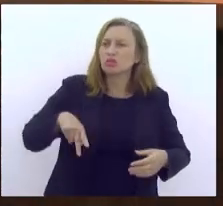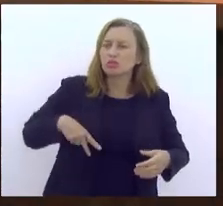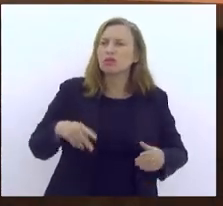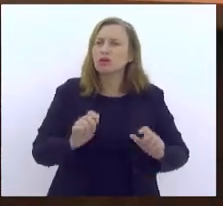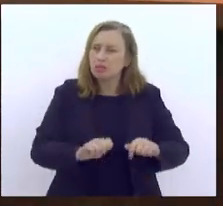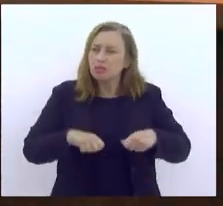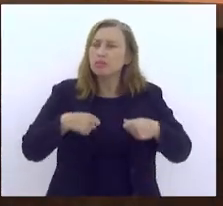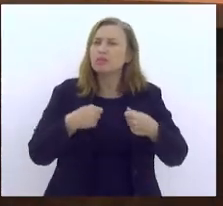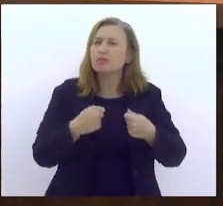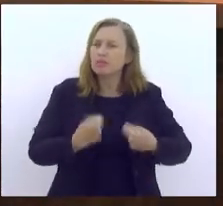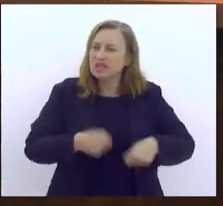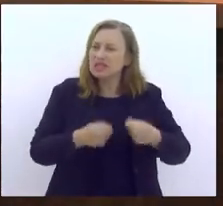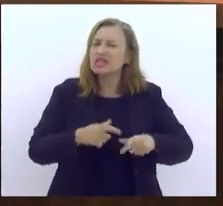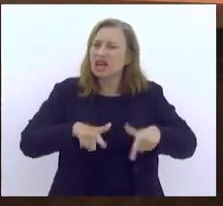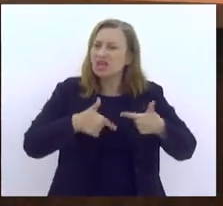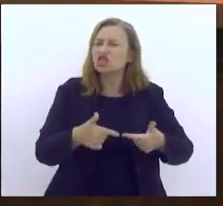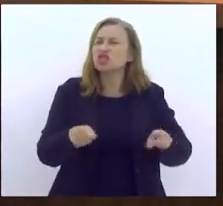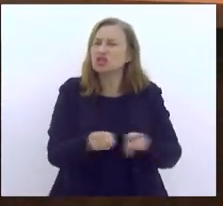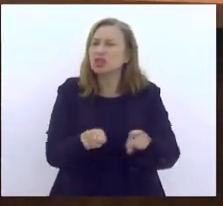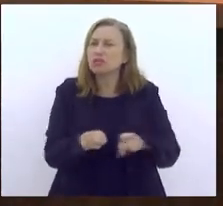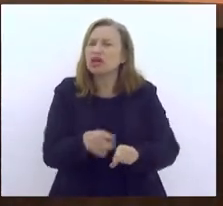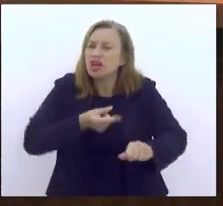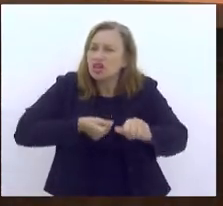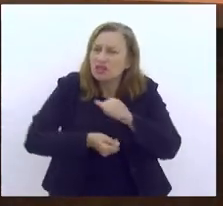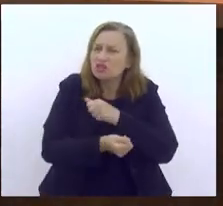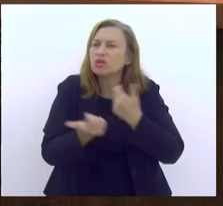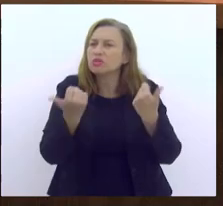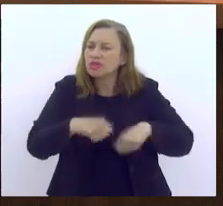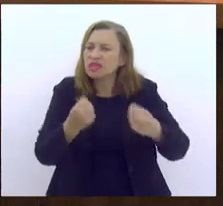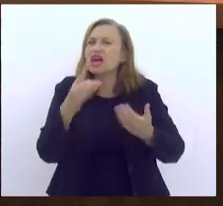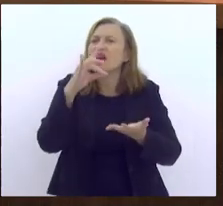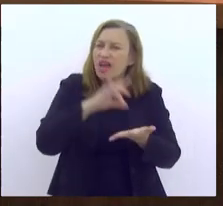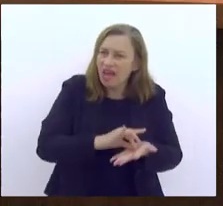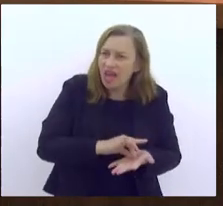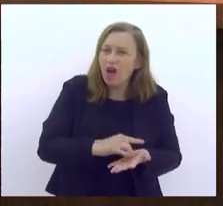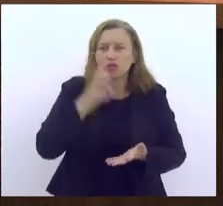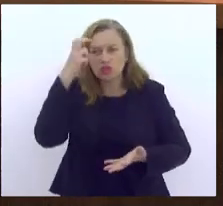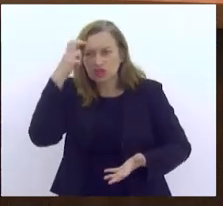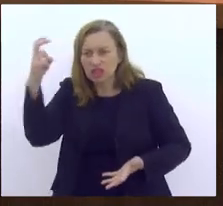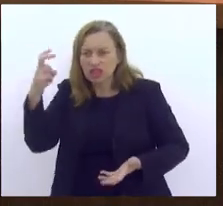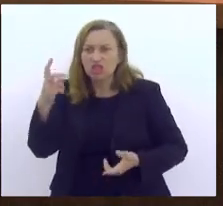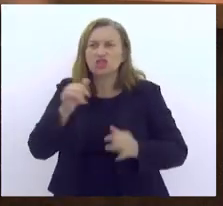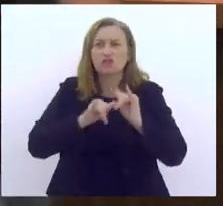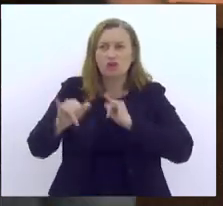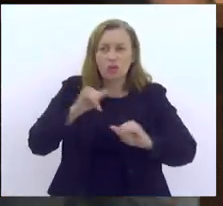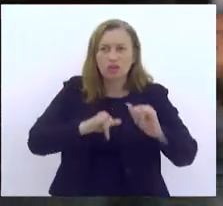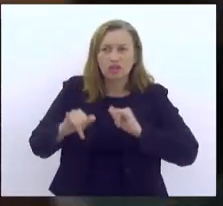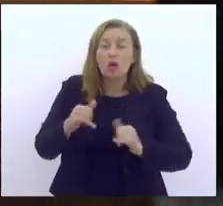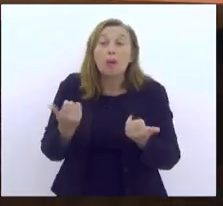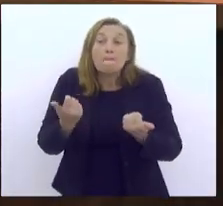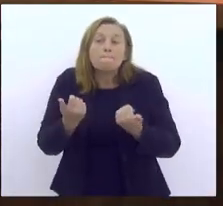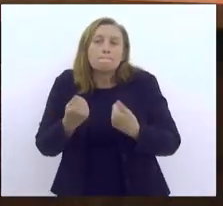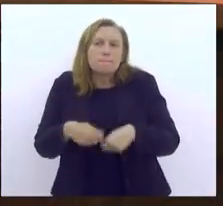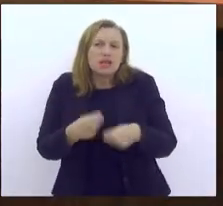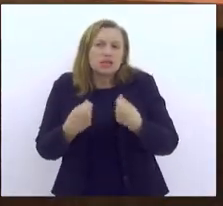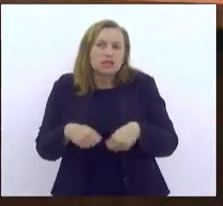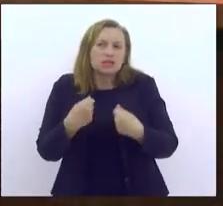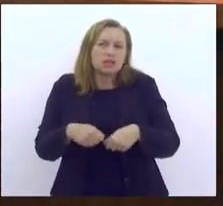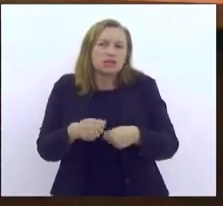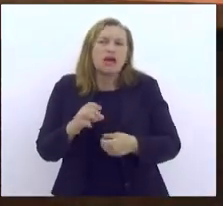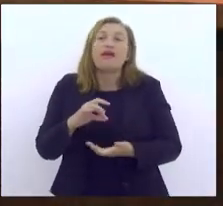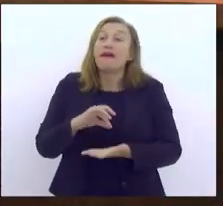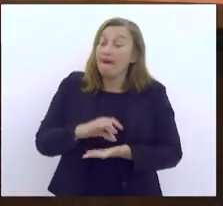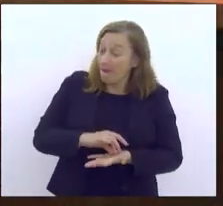também. A gente precisa de investimento real em inteligência e informação. A gente precisa,